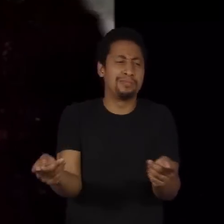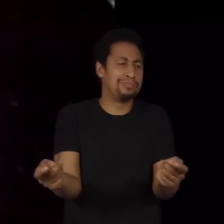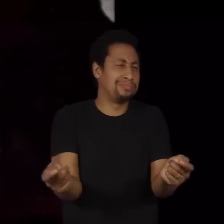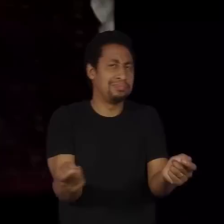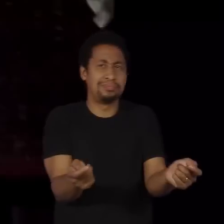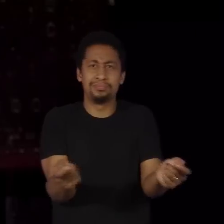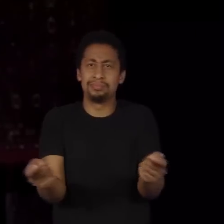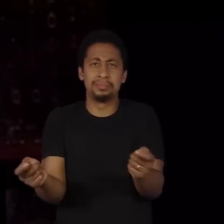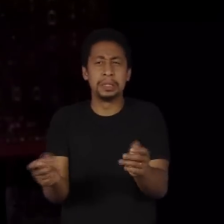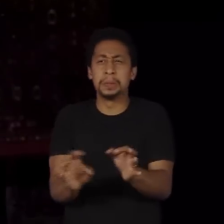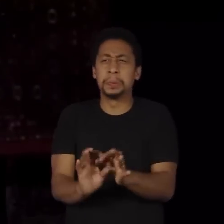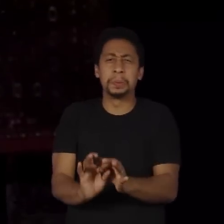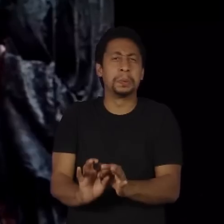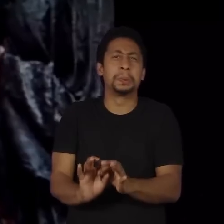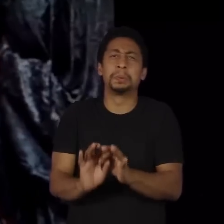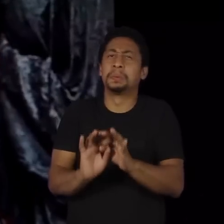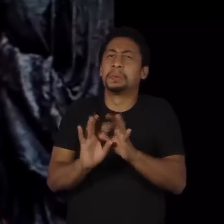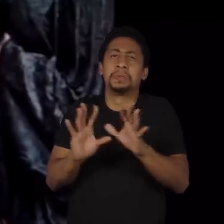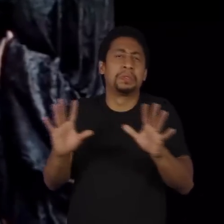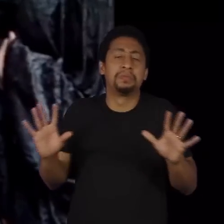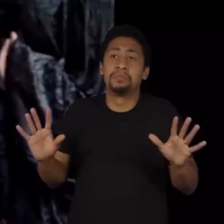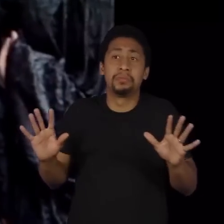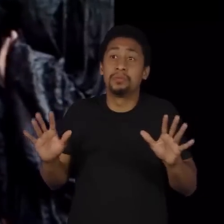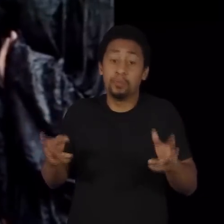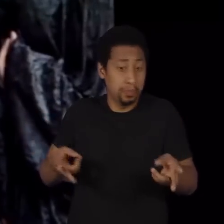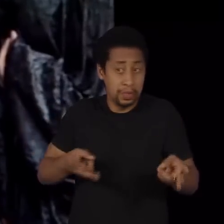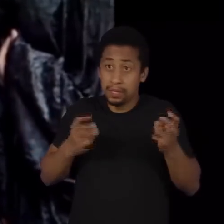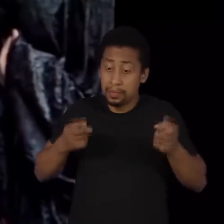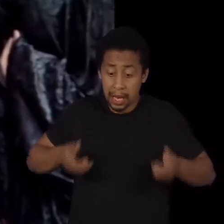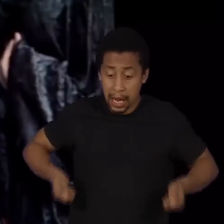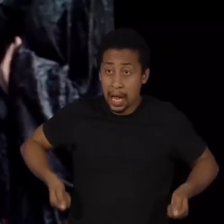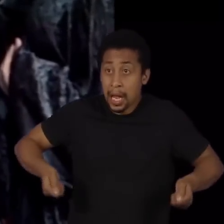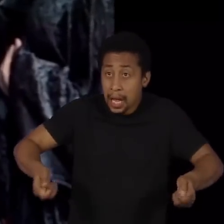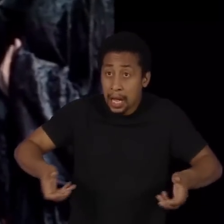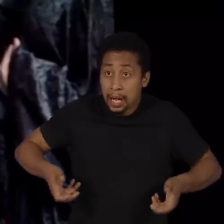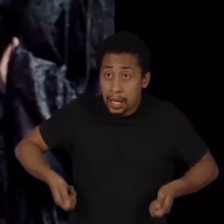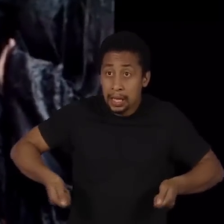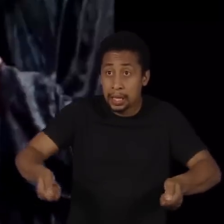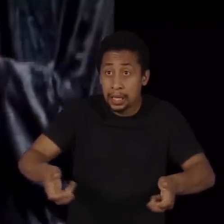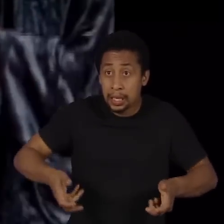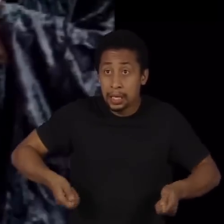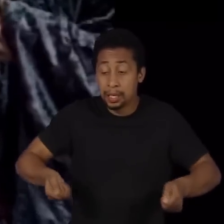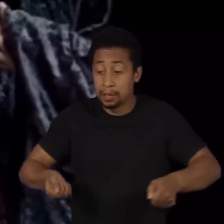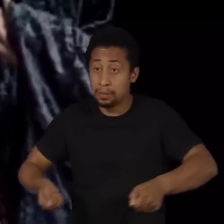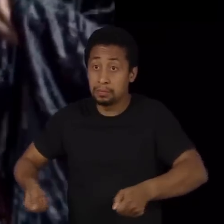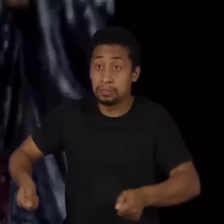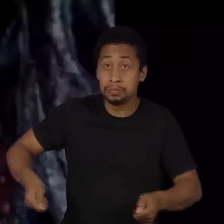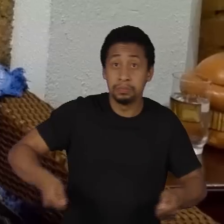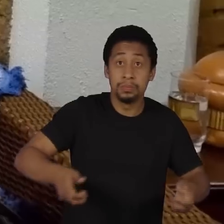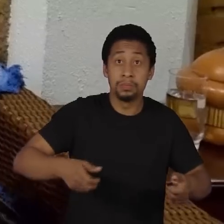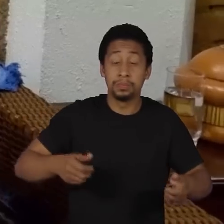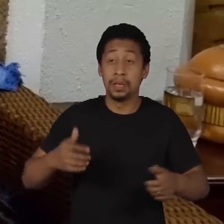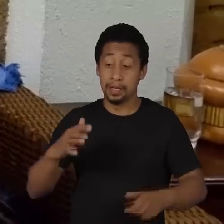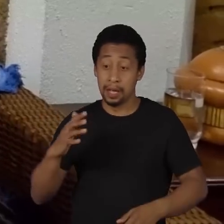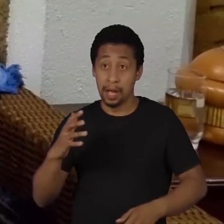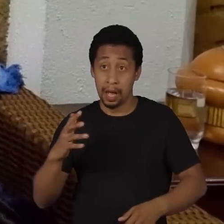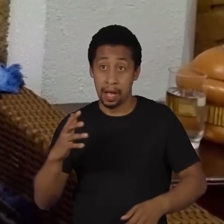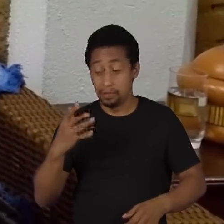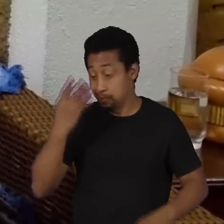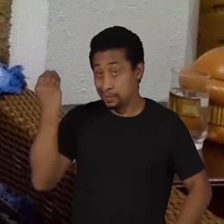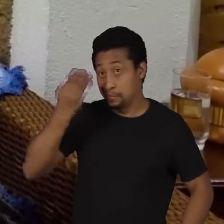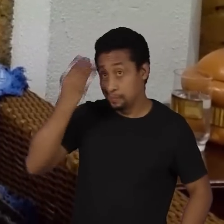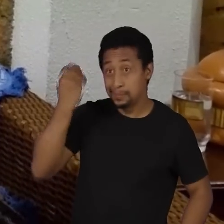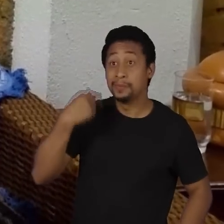total, como se não tivesse com cadeira de rodas. E utilizando a cadeira de rodas, utilizando o Parkinson. Tudo isso